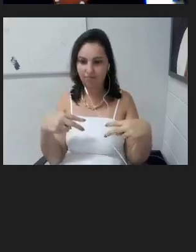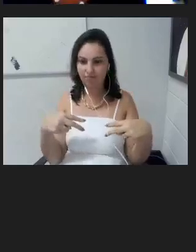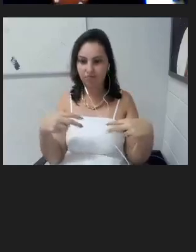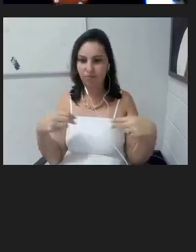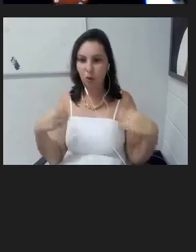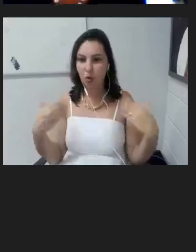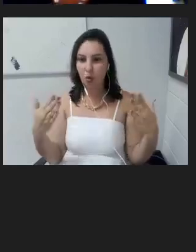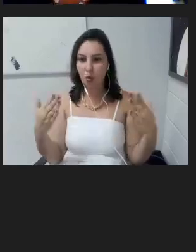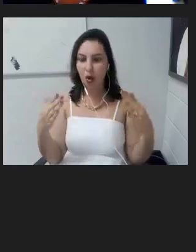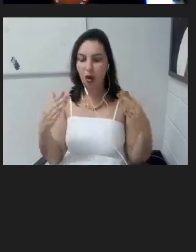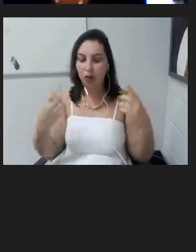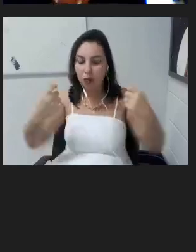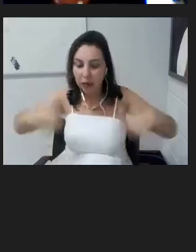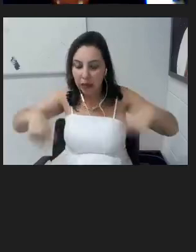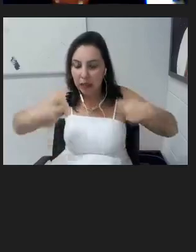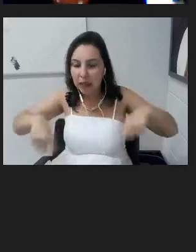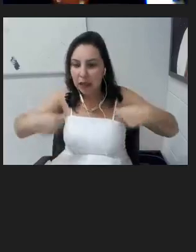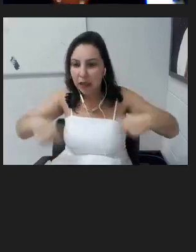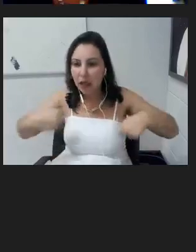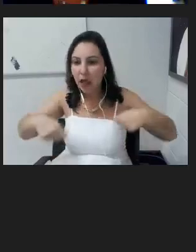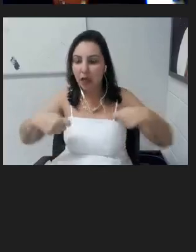efetivas necessidades.